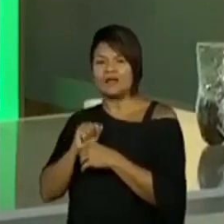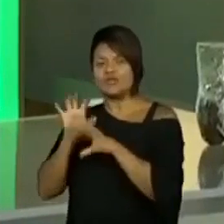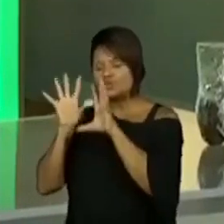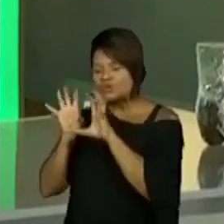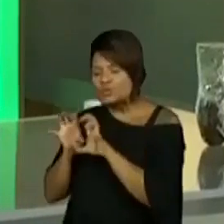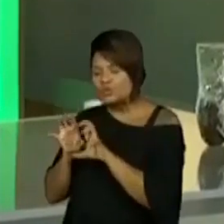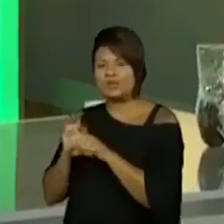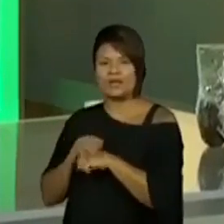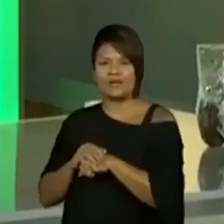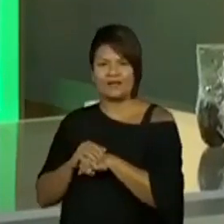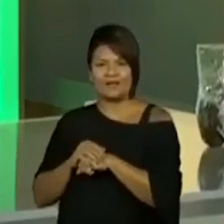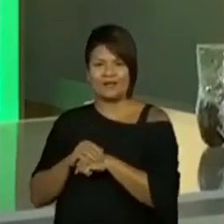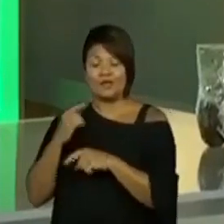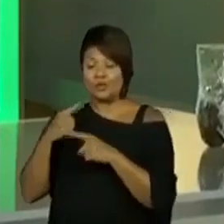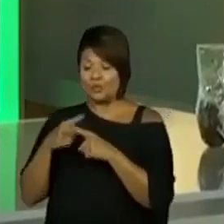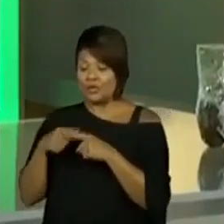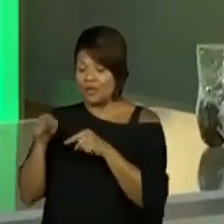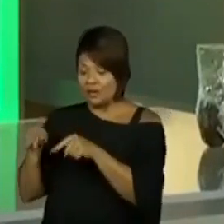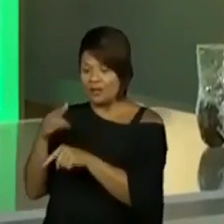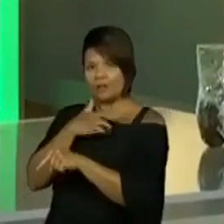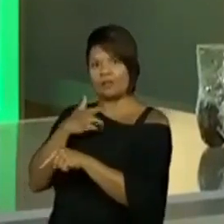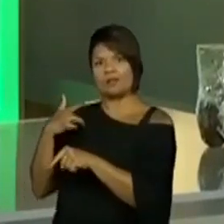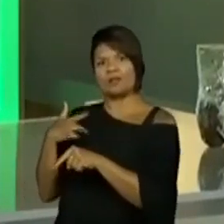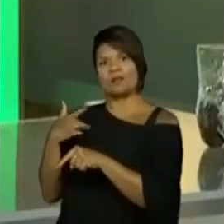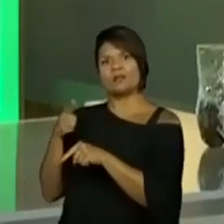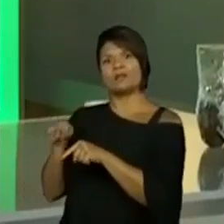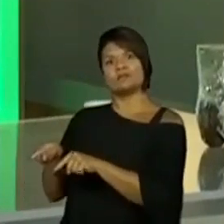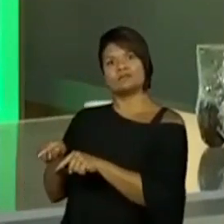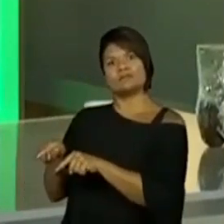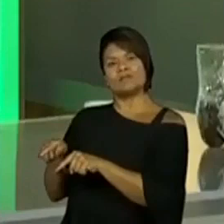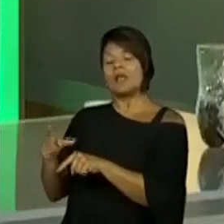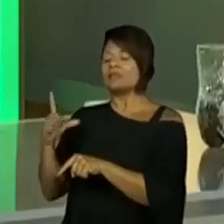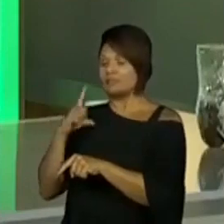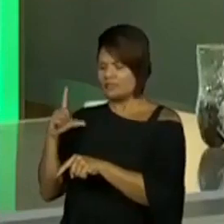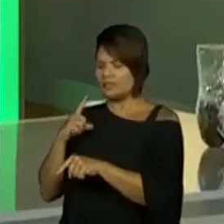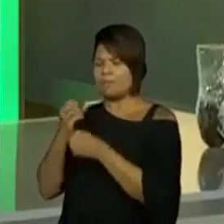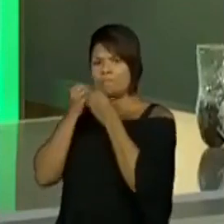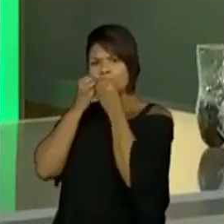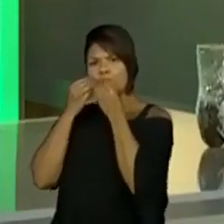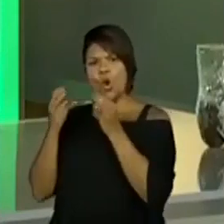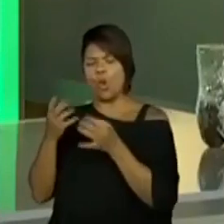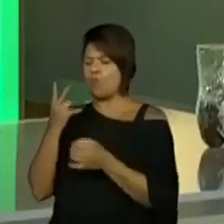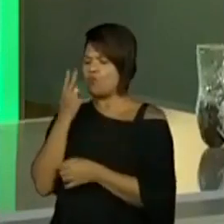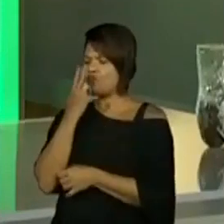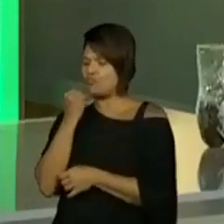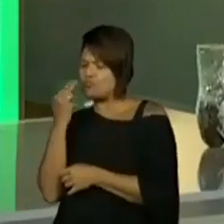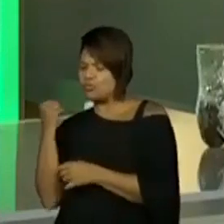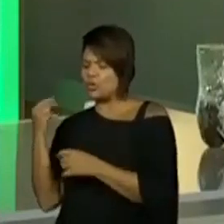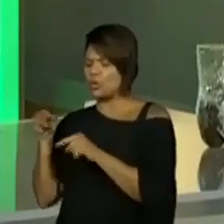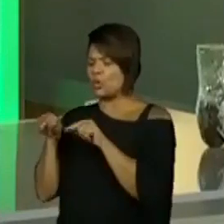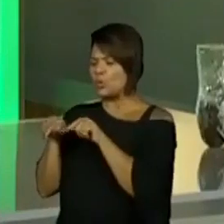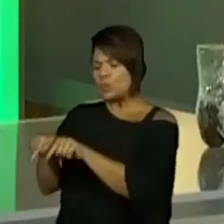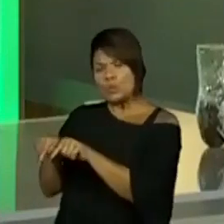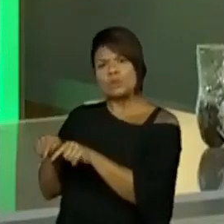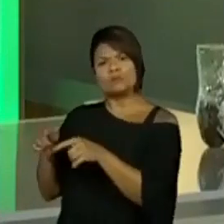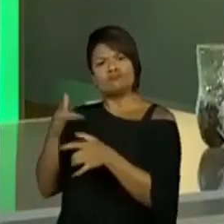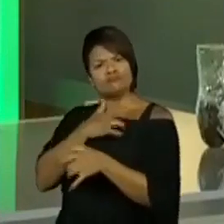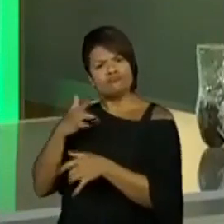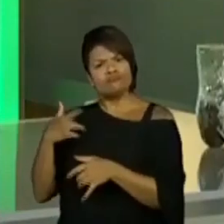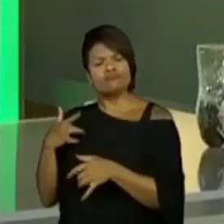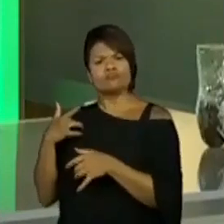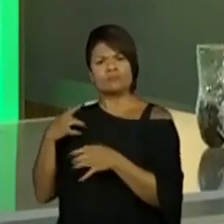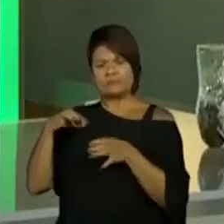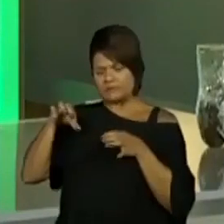uma quantidade grande de nutrientes para o desenvolvimento da nossa planta, da nossa semente, como eu quero